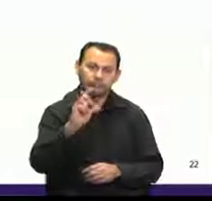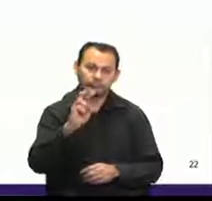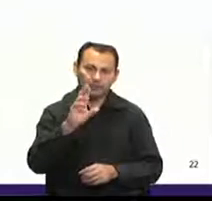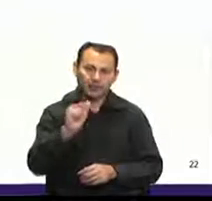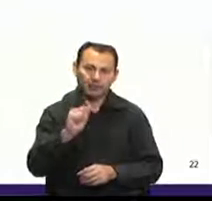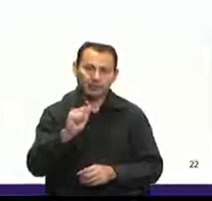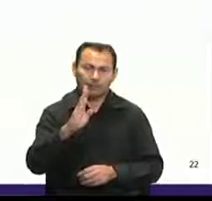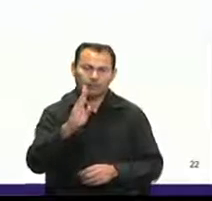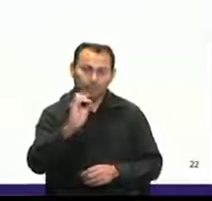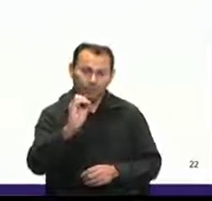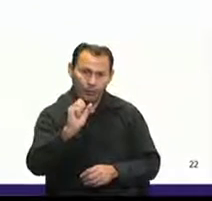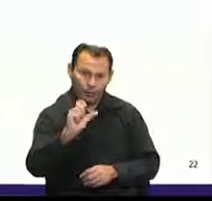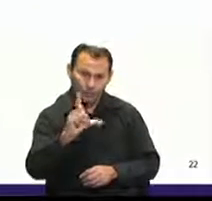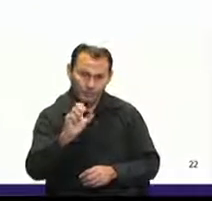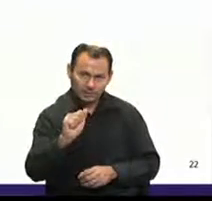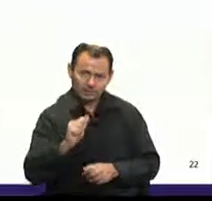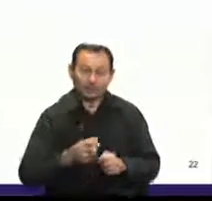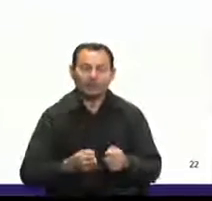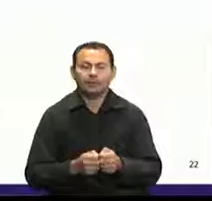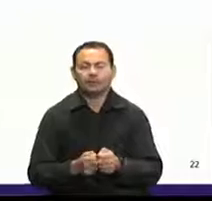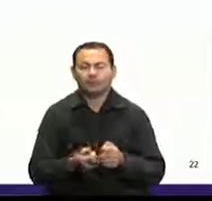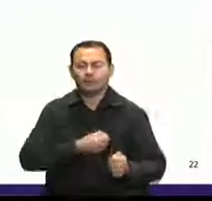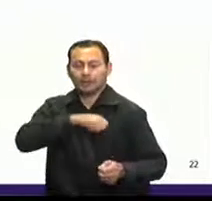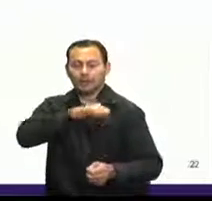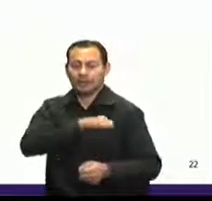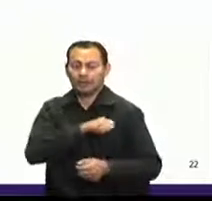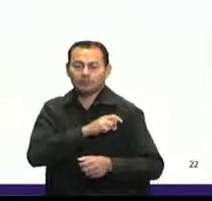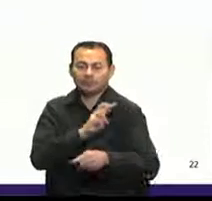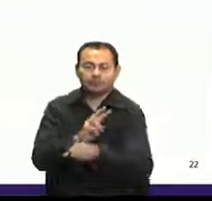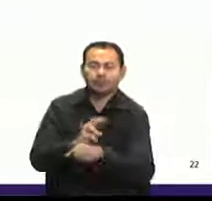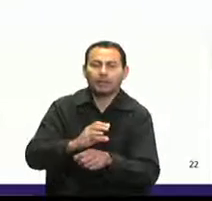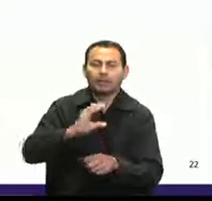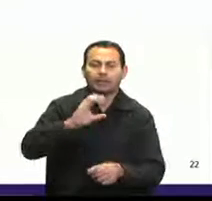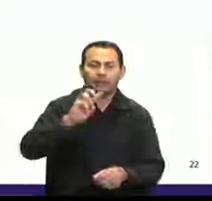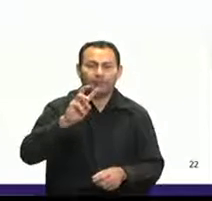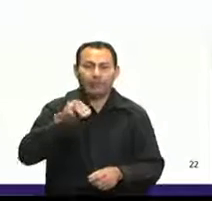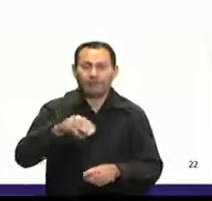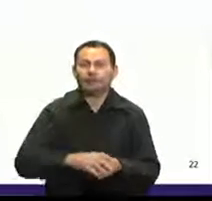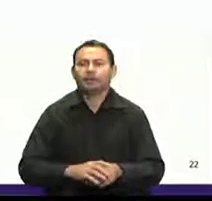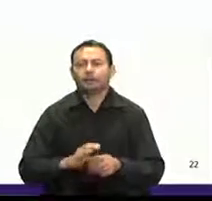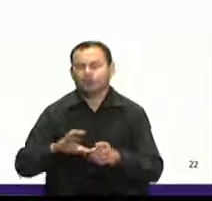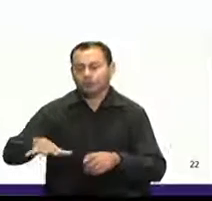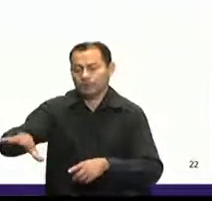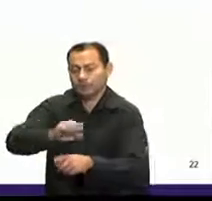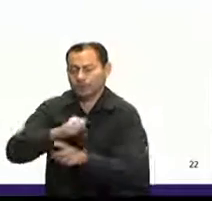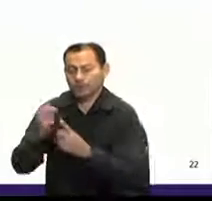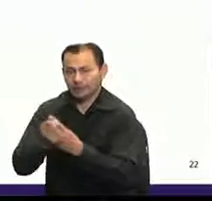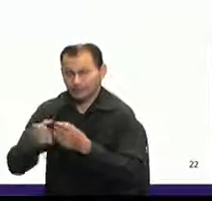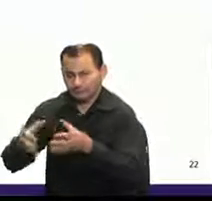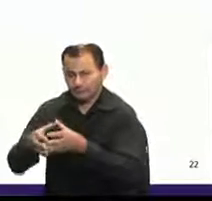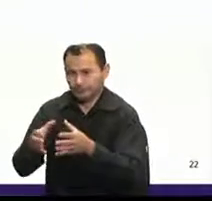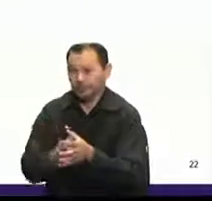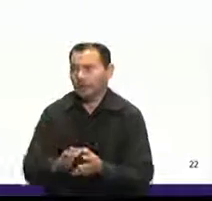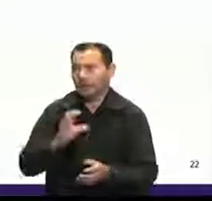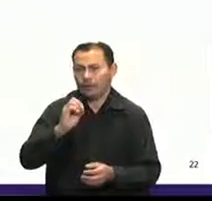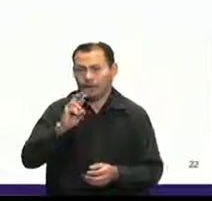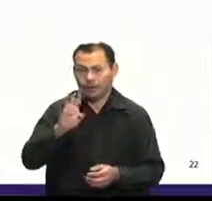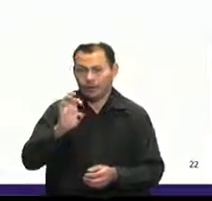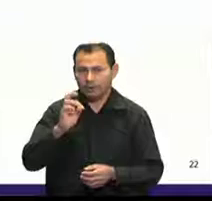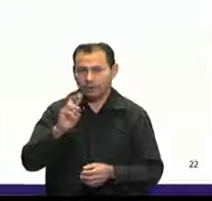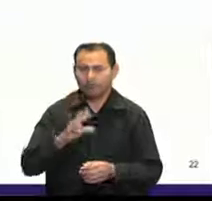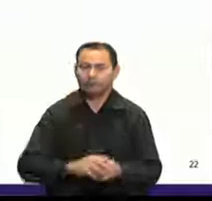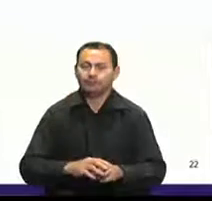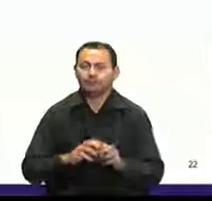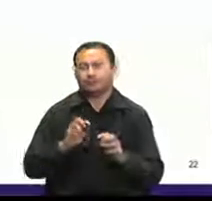regularizadas fiscalizados pela cvm temos as sociedades corretoras uma corretora de títulos e valores